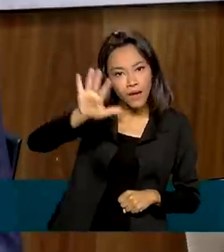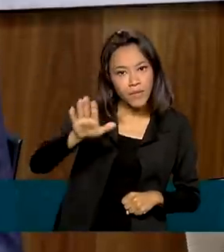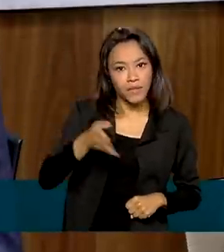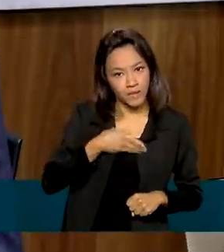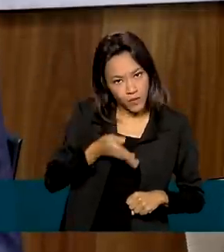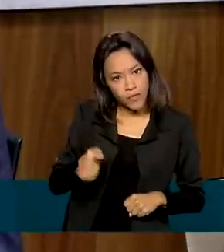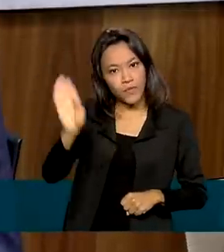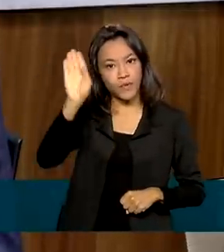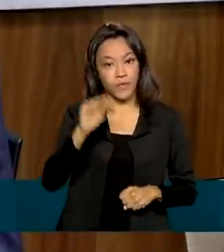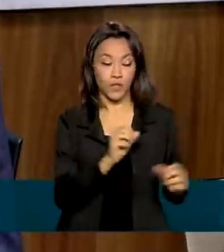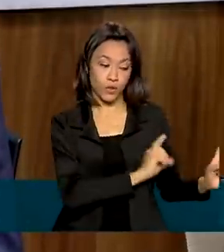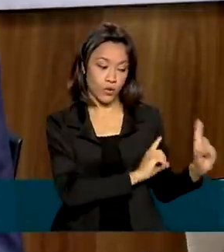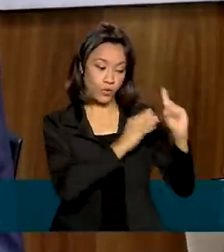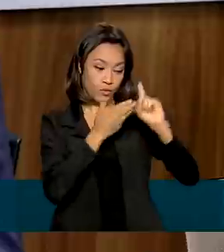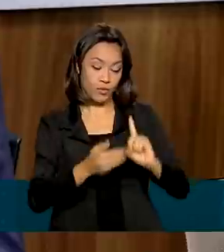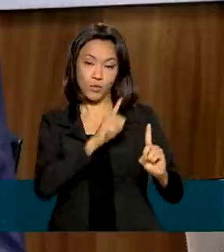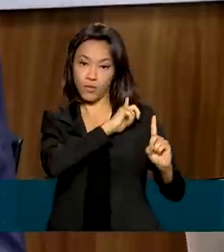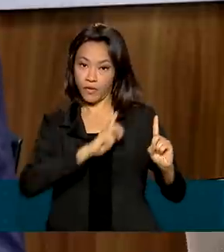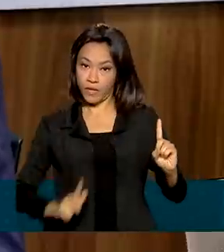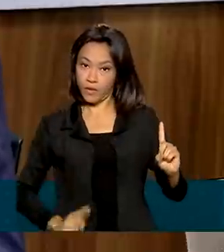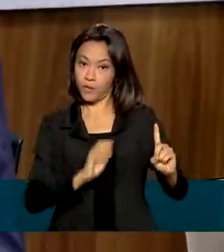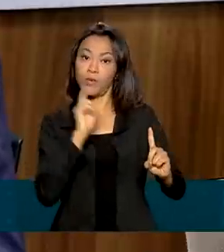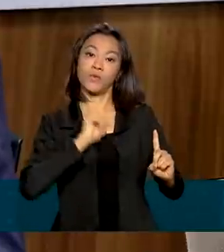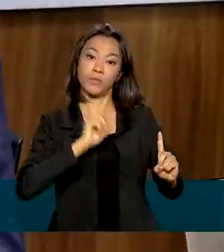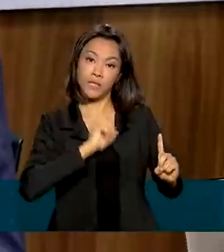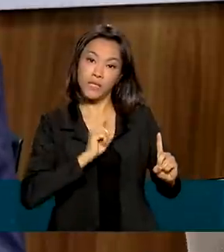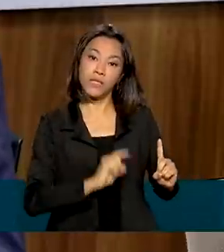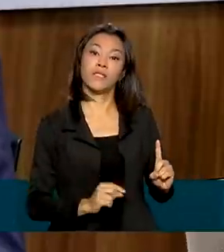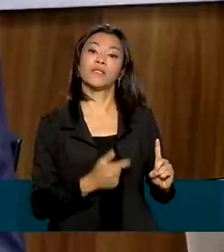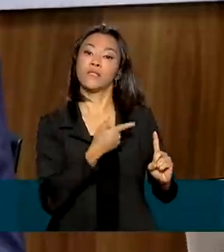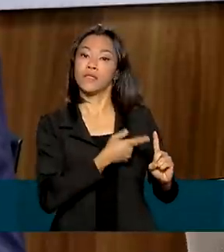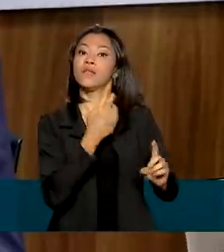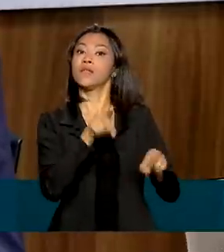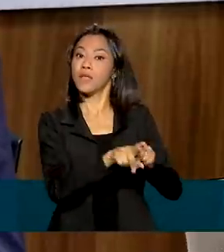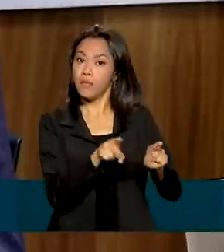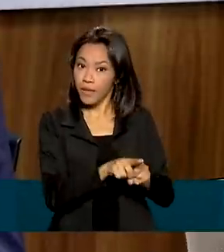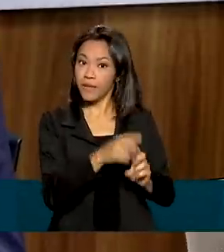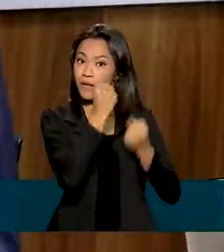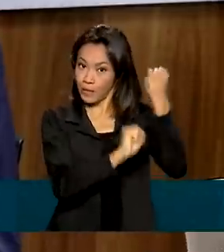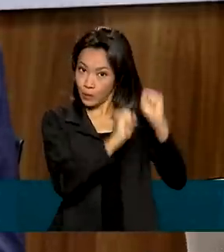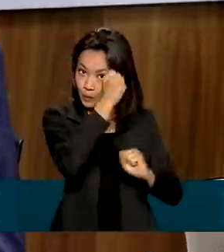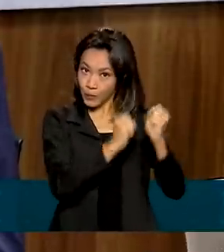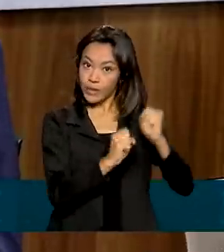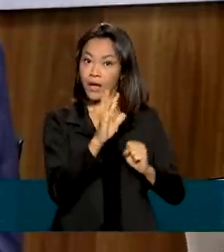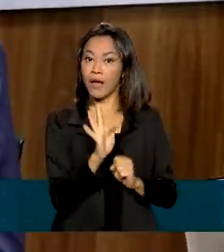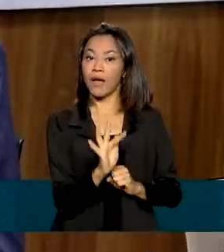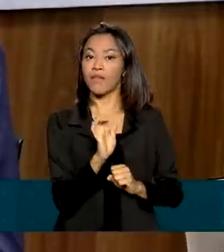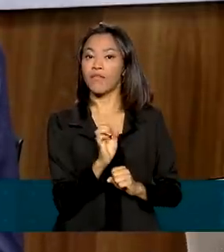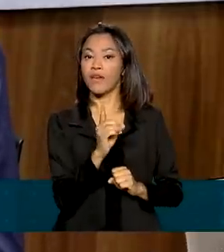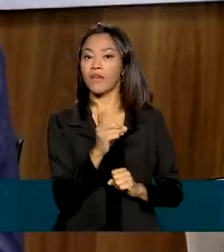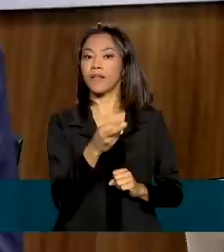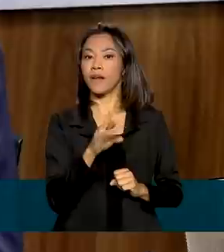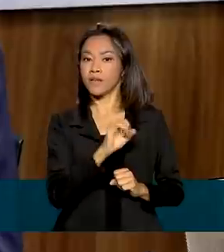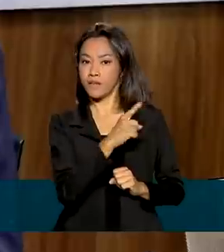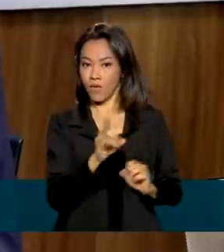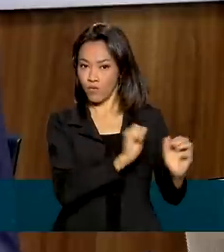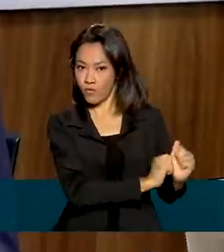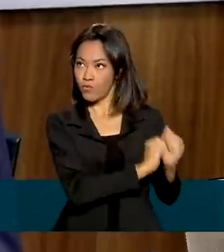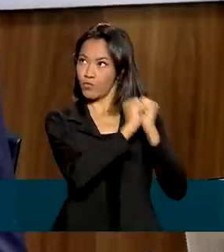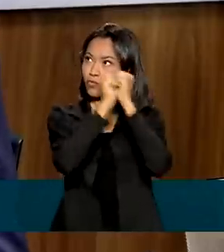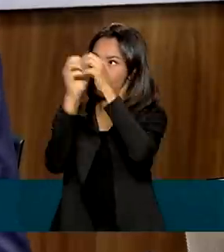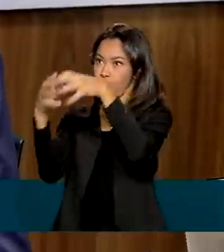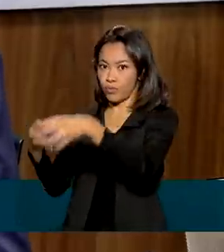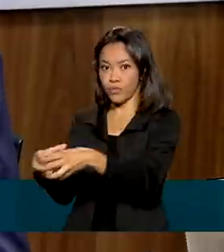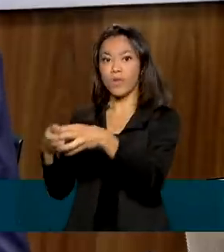é de Minas Gerais bem como a fiemg Federação da indústria em Minas Gerais e reunimos então lá no Emirados Árabes